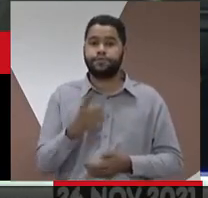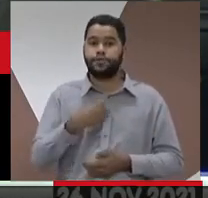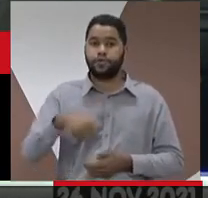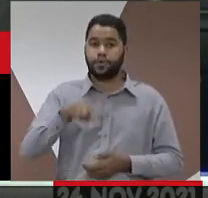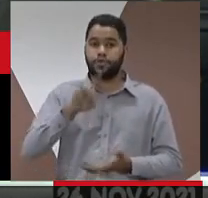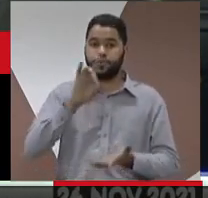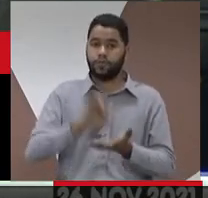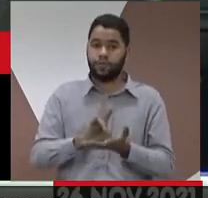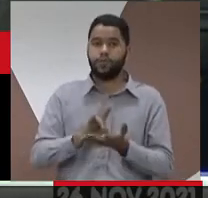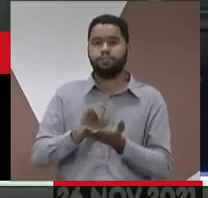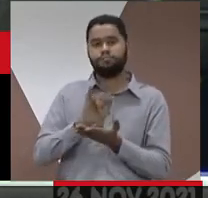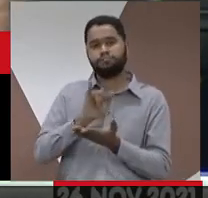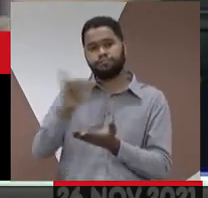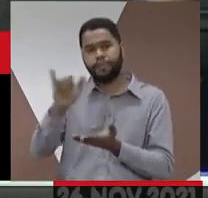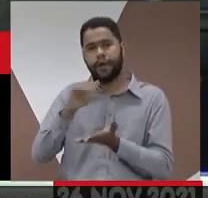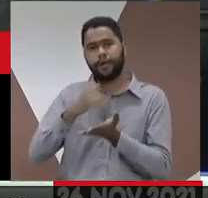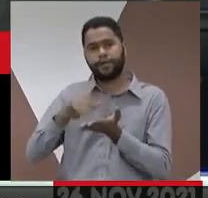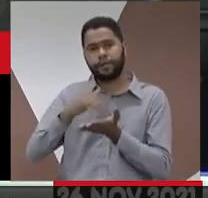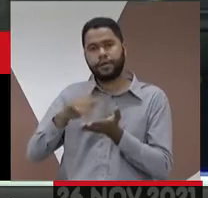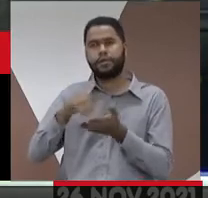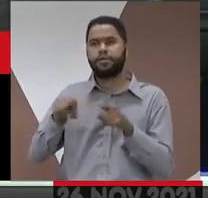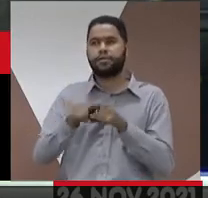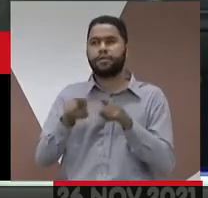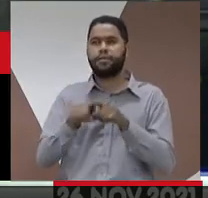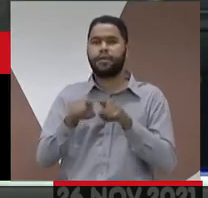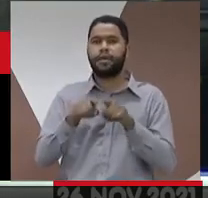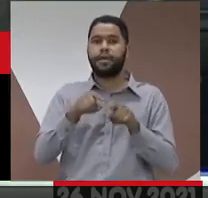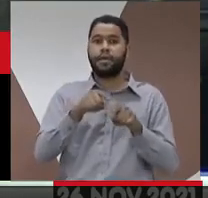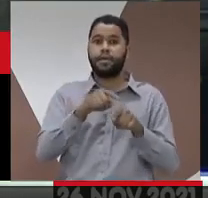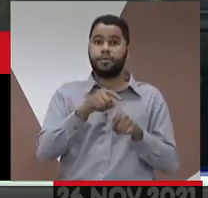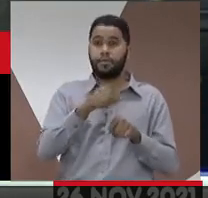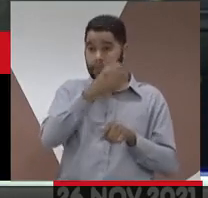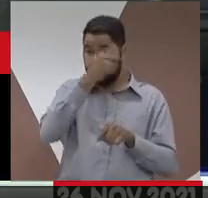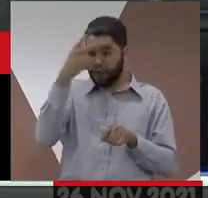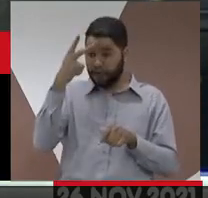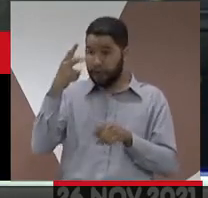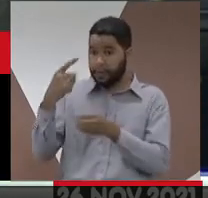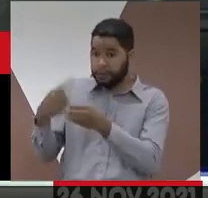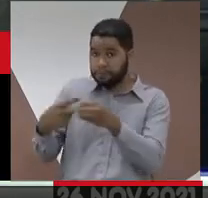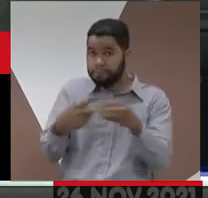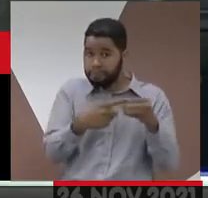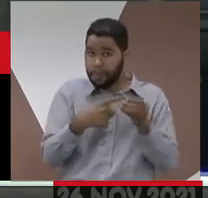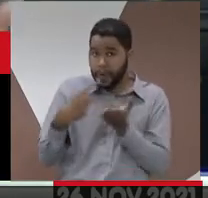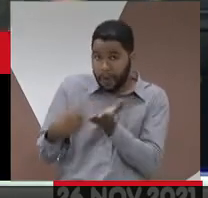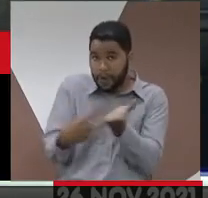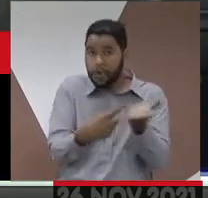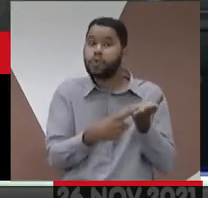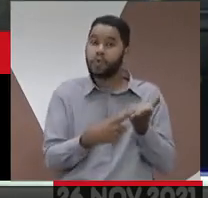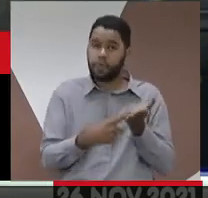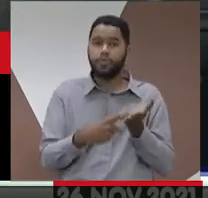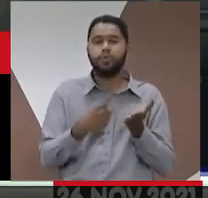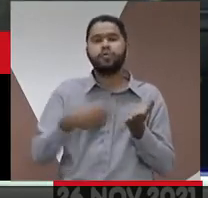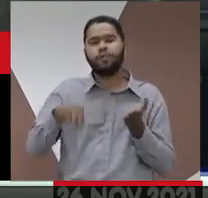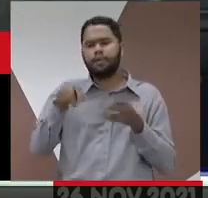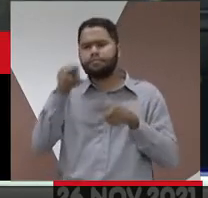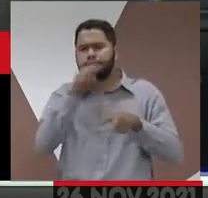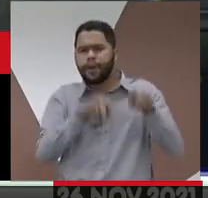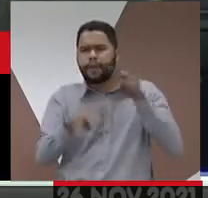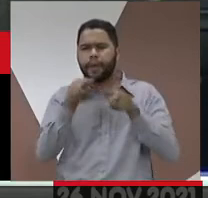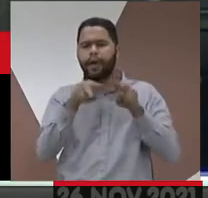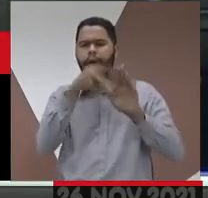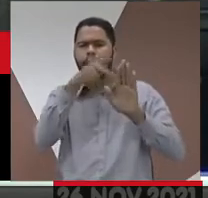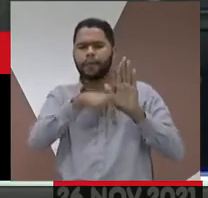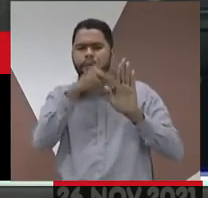oficiar a secretaria, vamos criar um mutirão, e se as prefeituras estiverem de acordo, vamos tecnicamente analisar esse